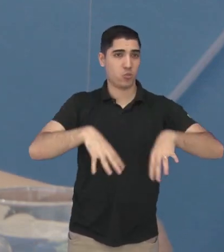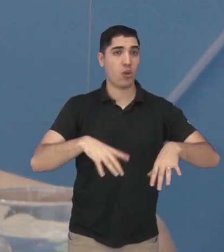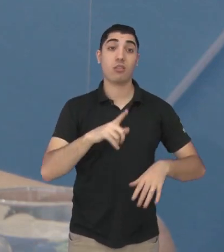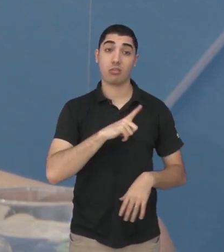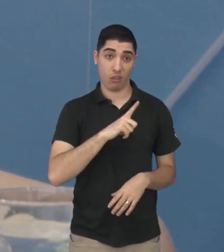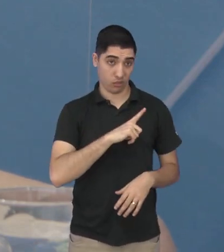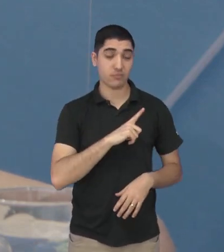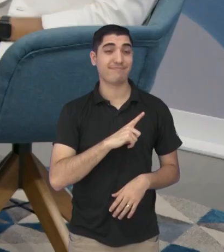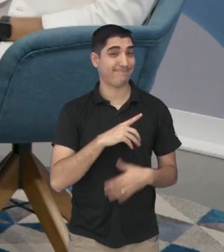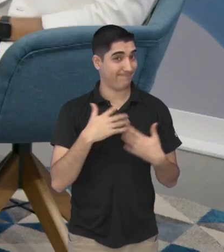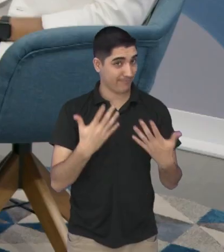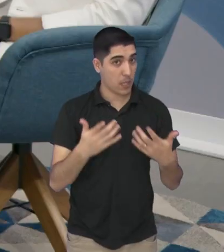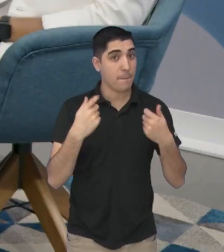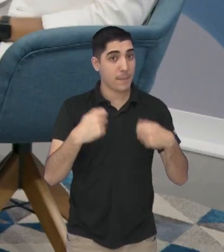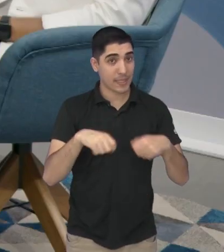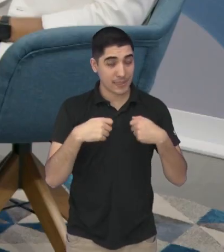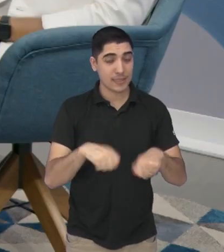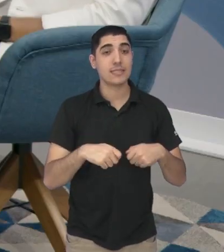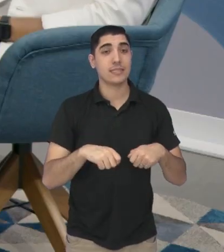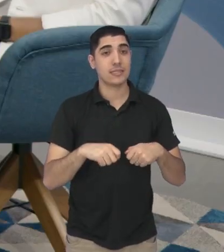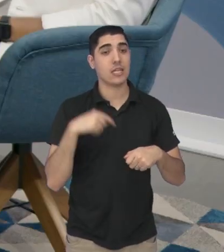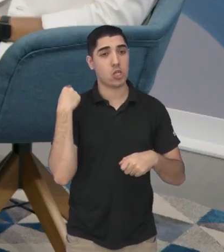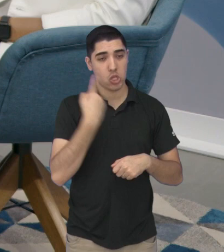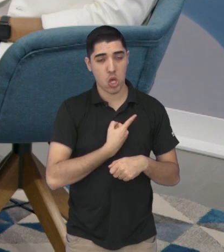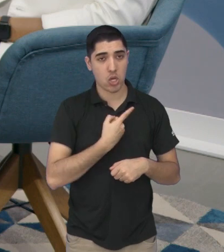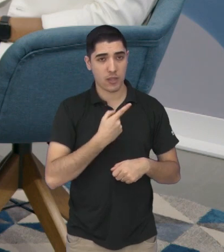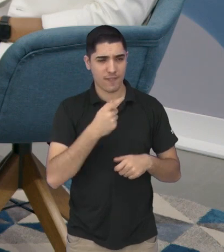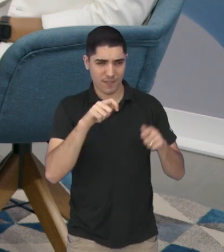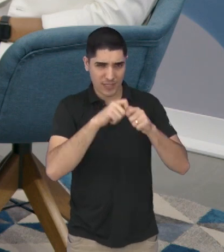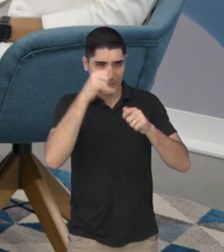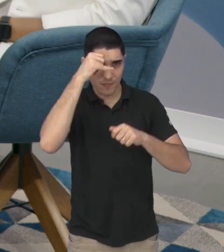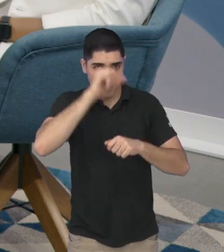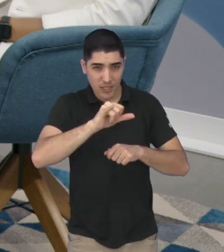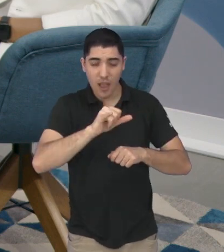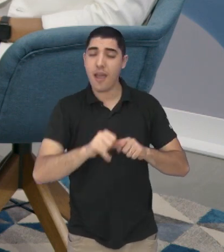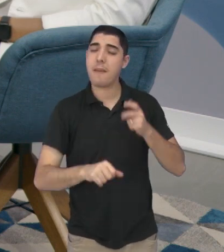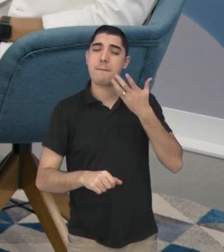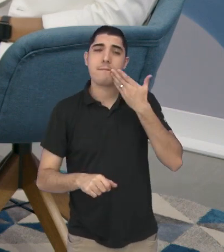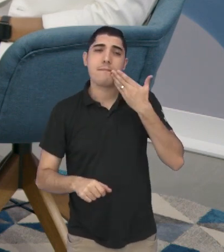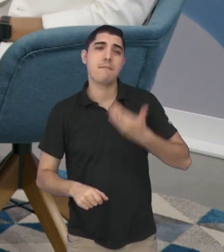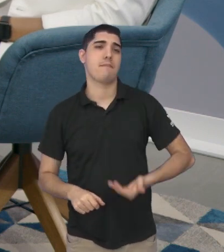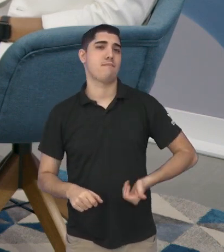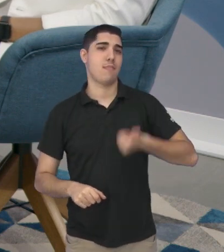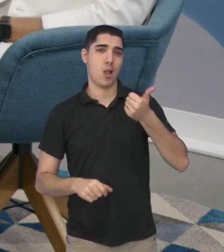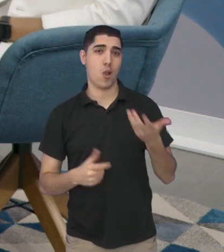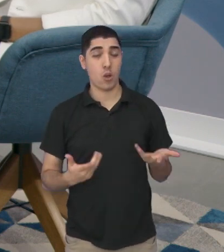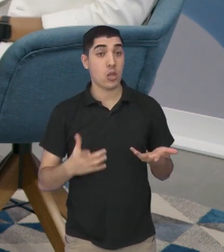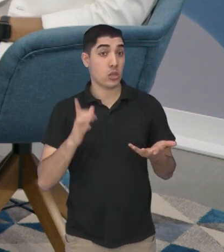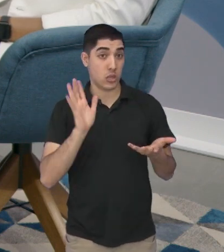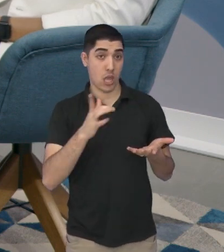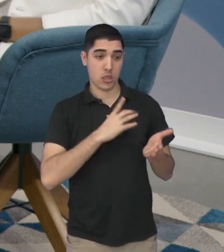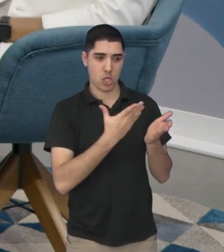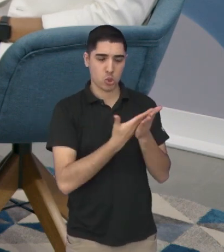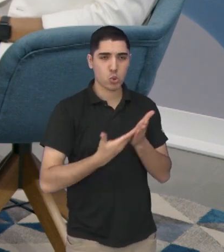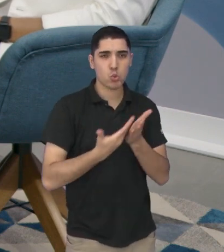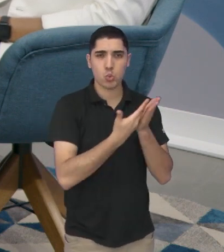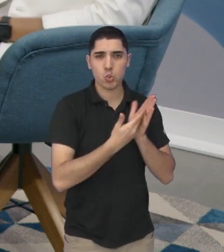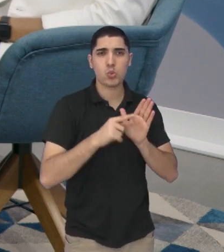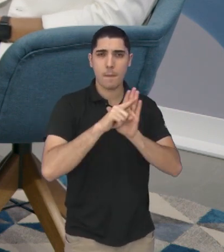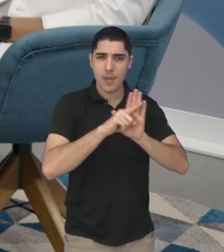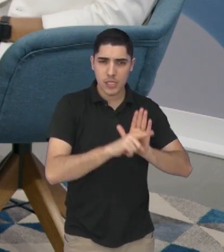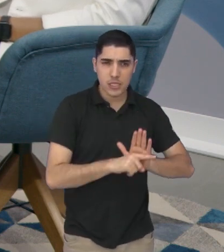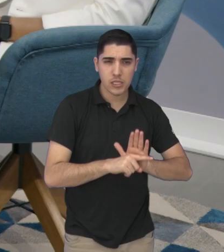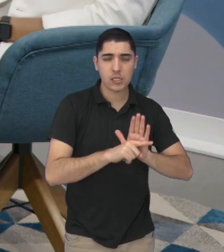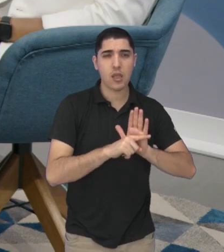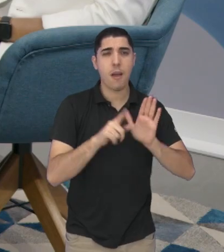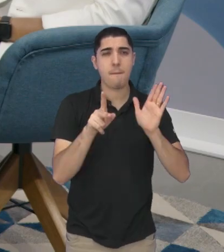volta dele. Então, a gente realmente precisa... A prevenção seria sempre a nossa melhor saída. Existem estudos até da Unidoc mesmo